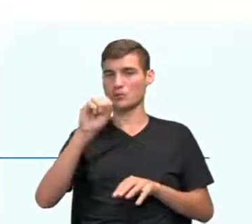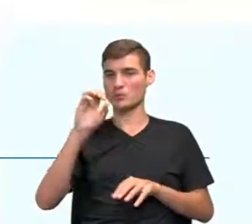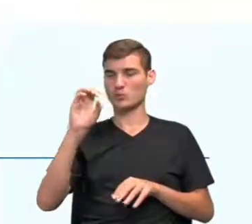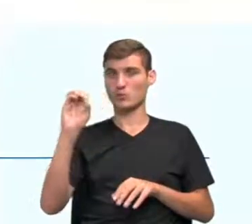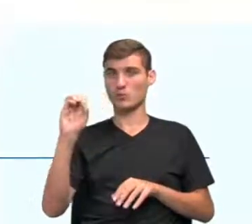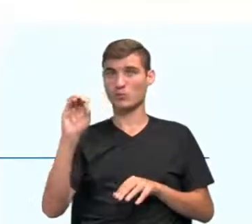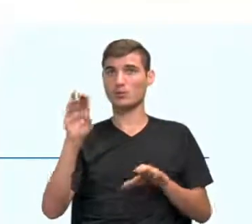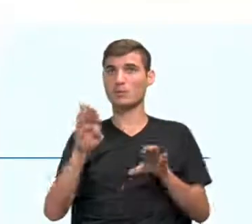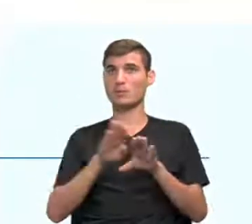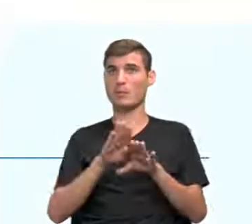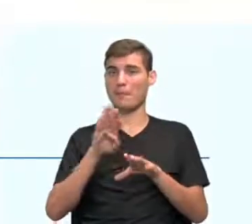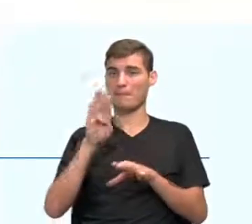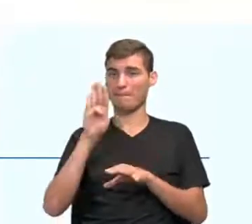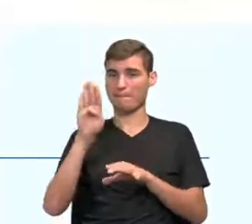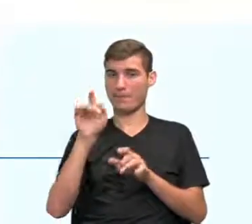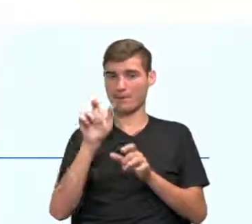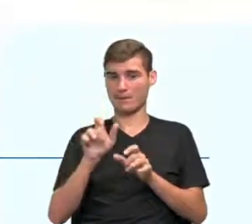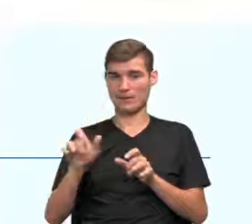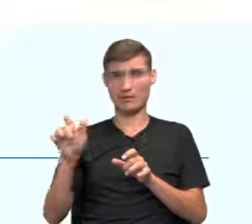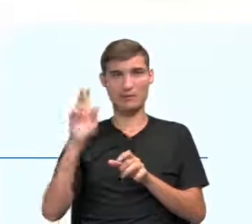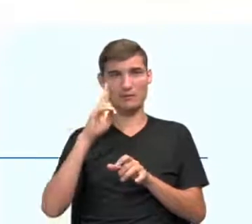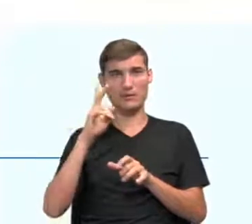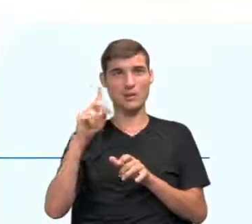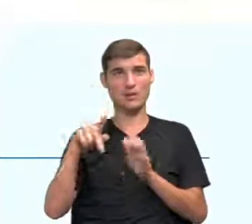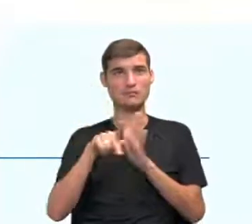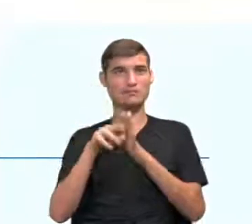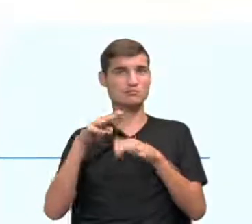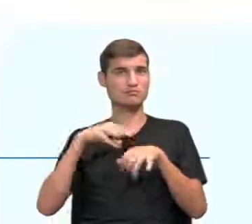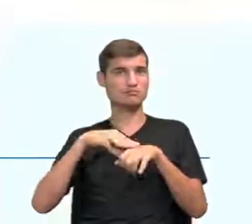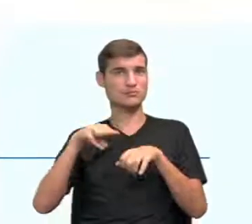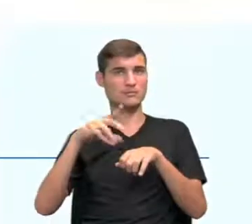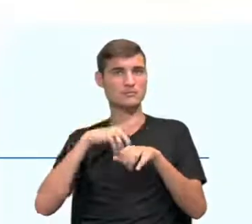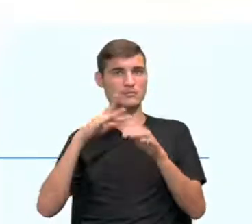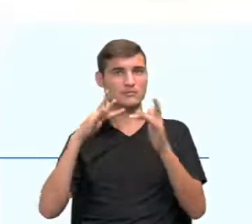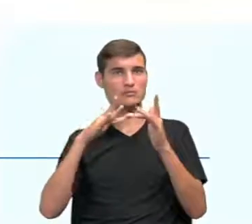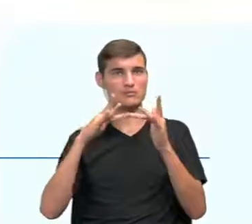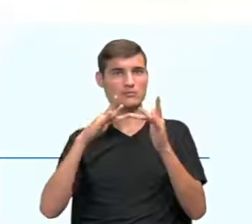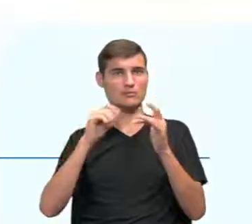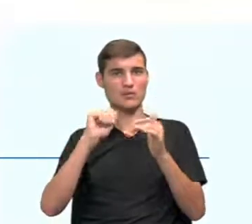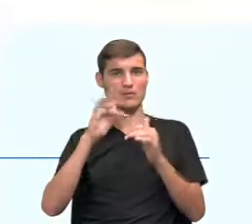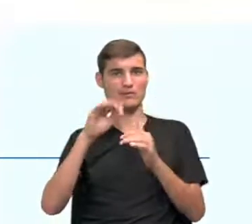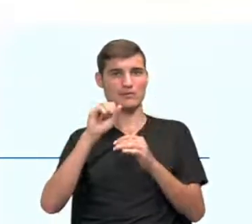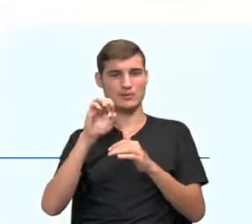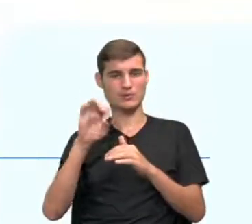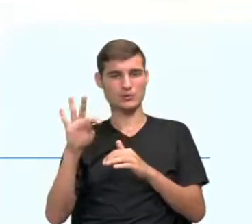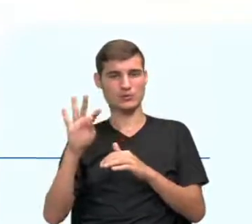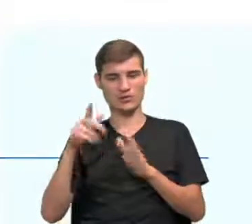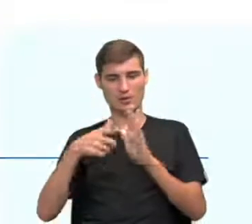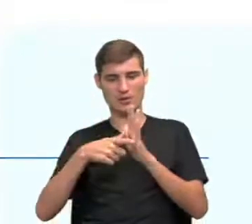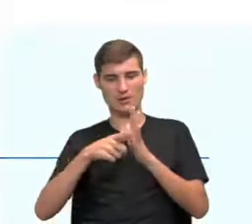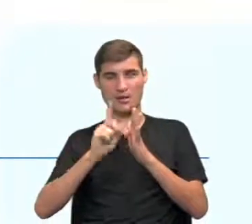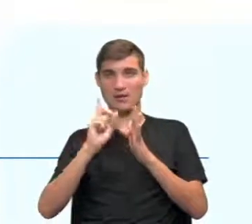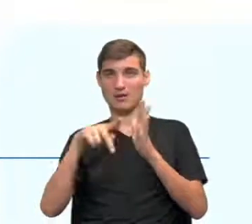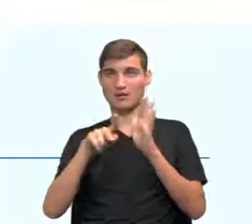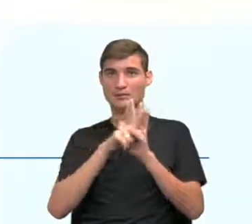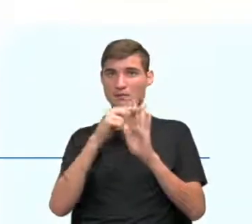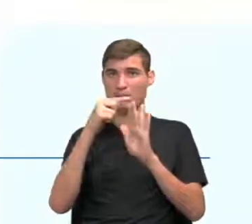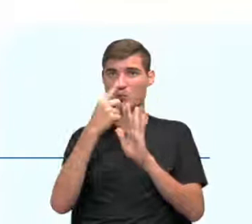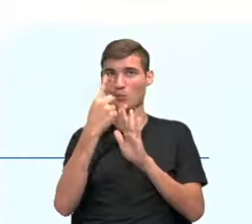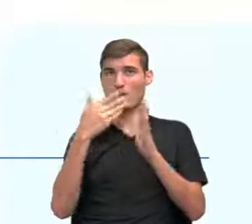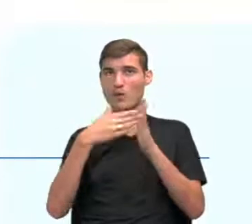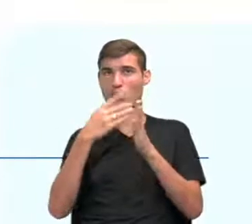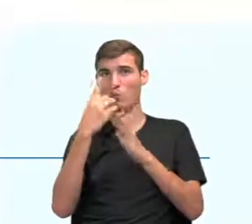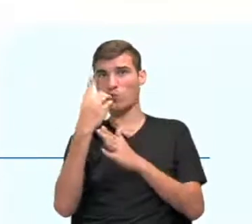o item B, você pode ver que é a mensagem analógica com um offset, o que antes ia de -1 a